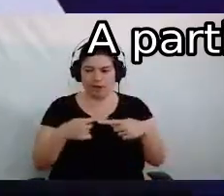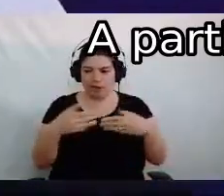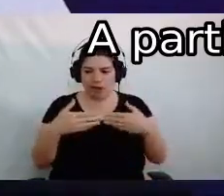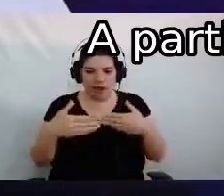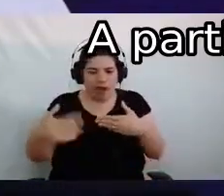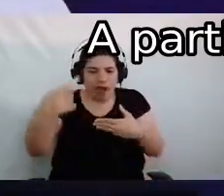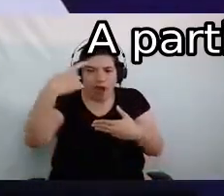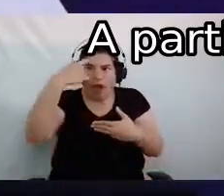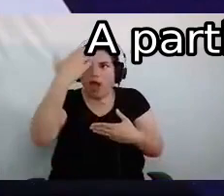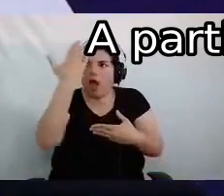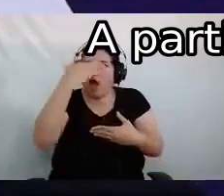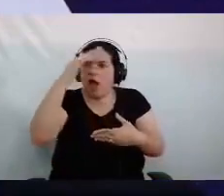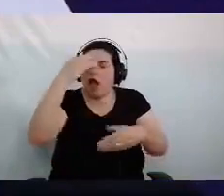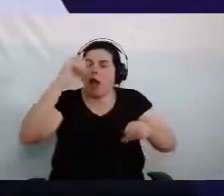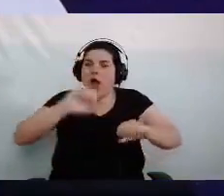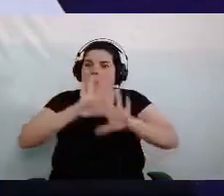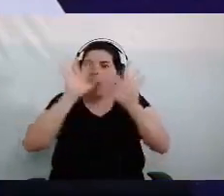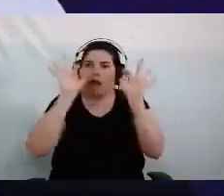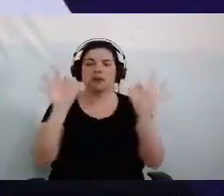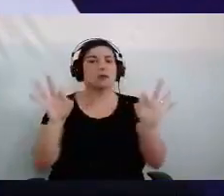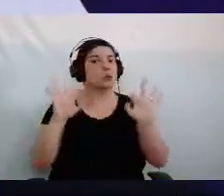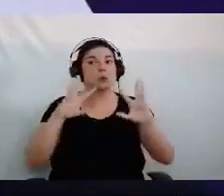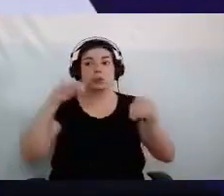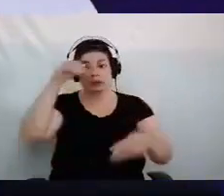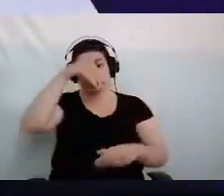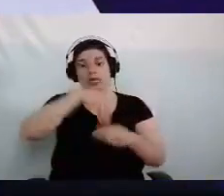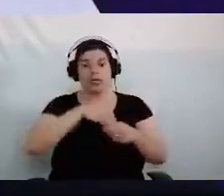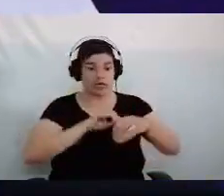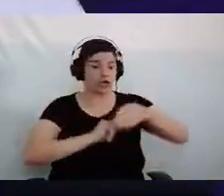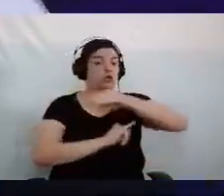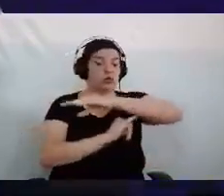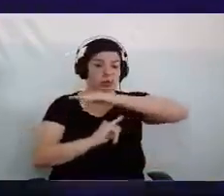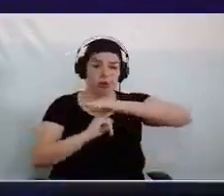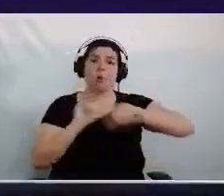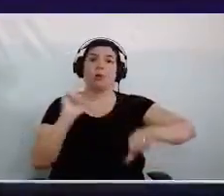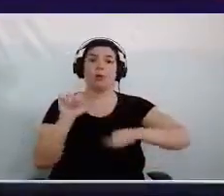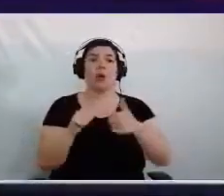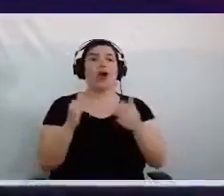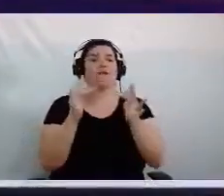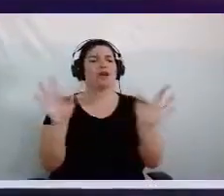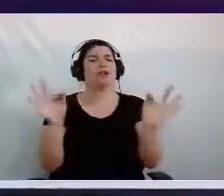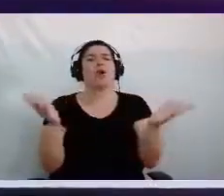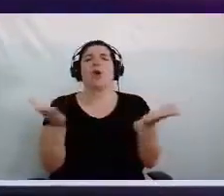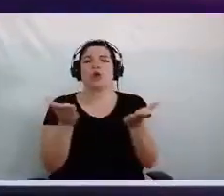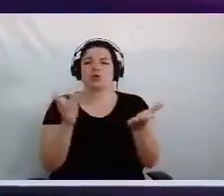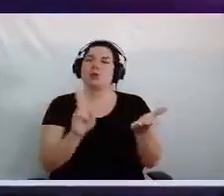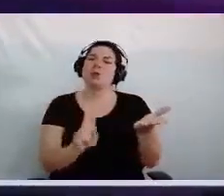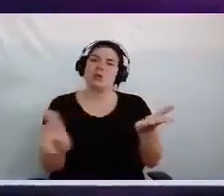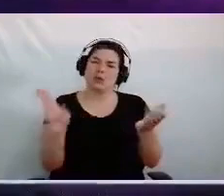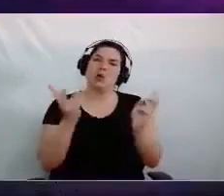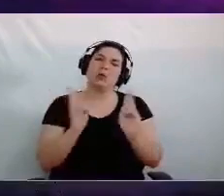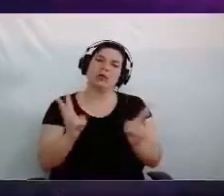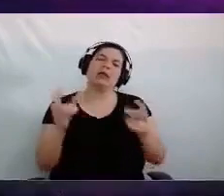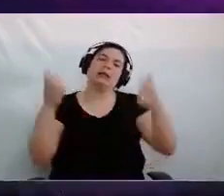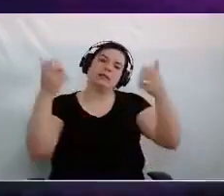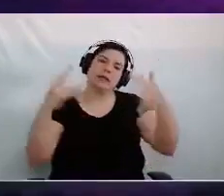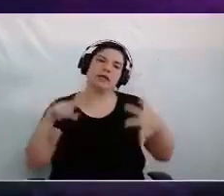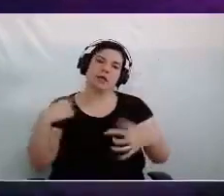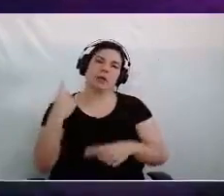e tudo mudou dentro da instituição. E a frase ficou tão legal que hoje ela ainda é utilizada para descrever o nosso